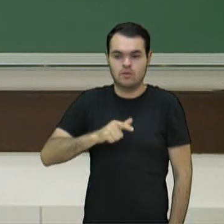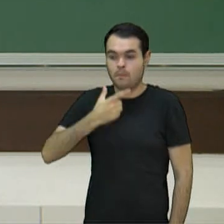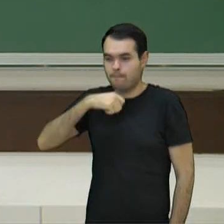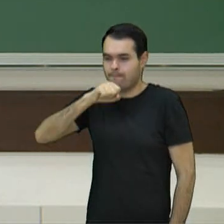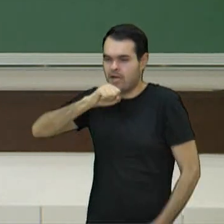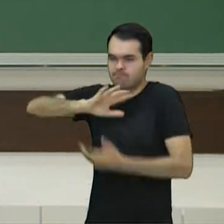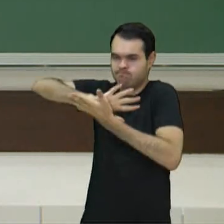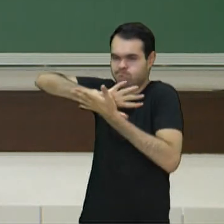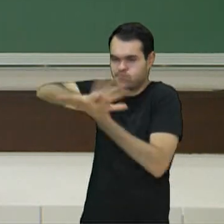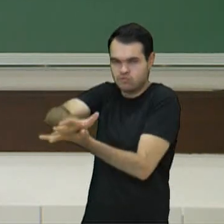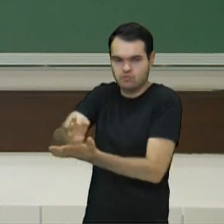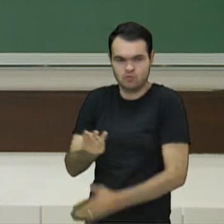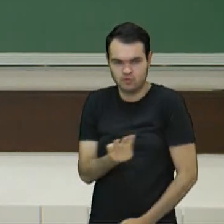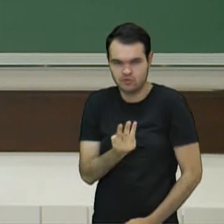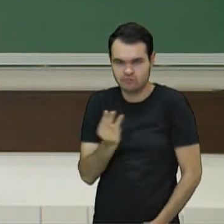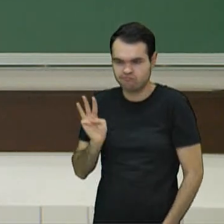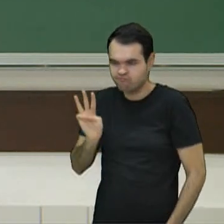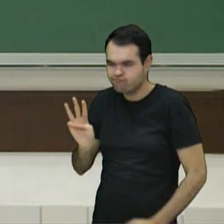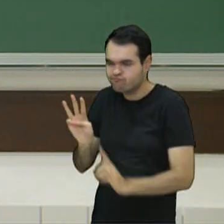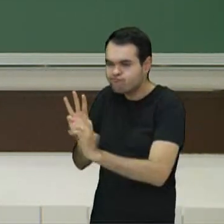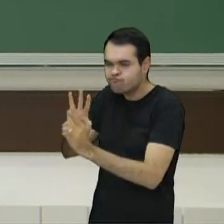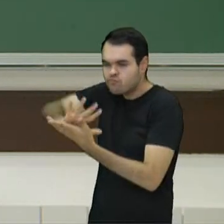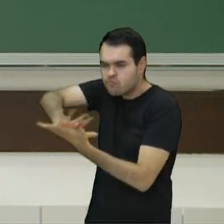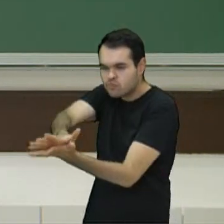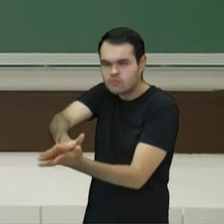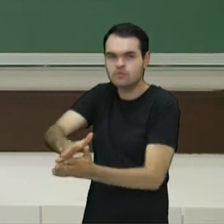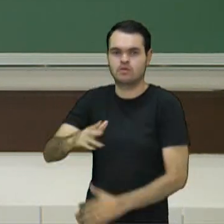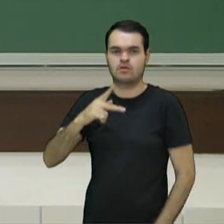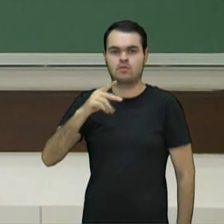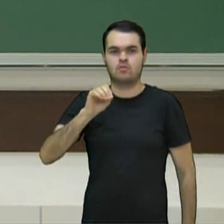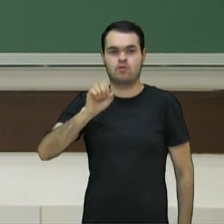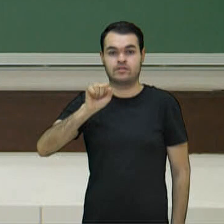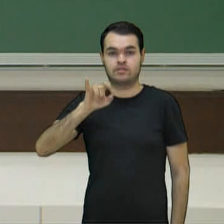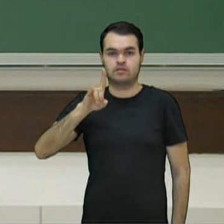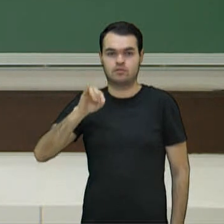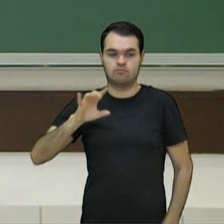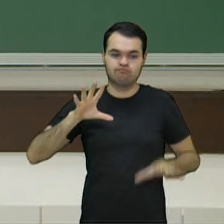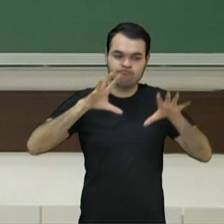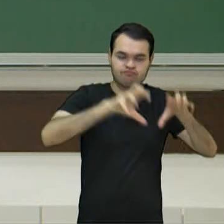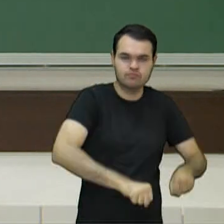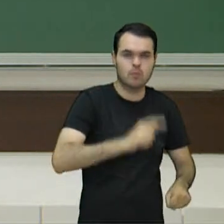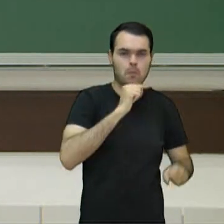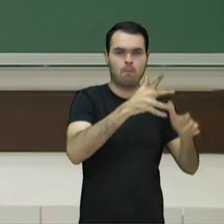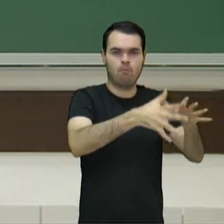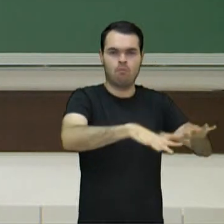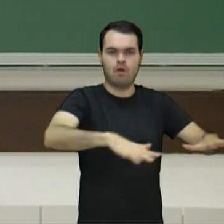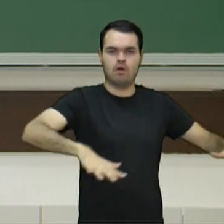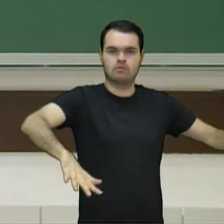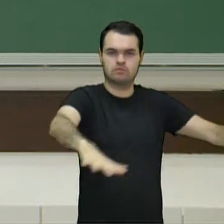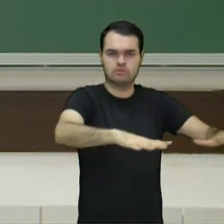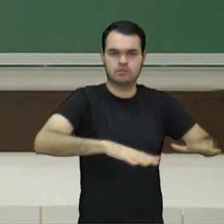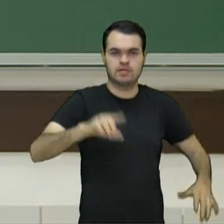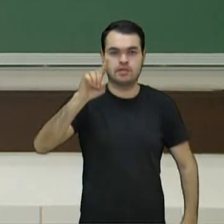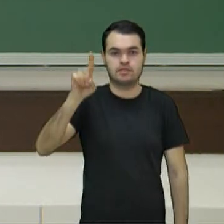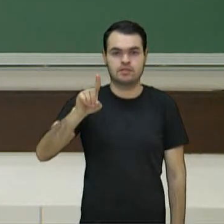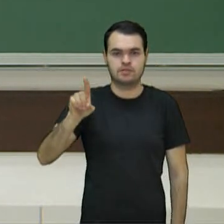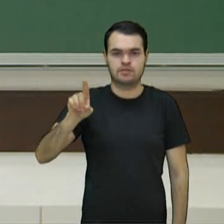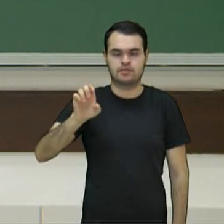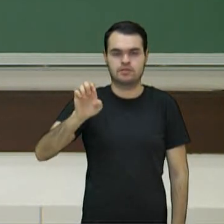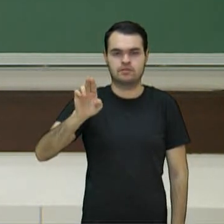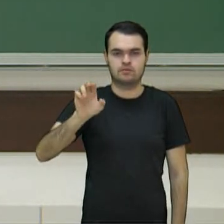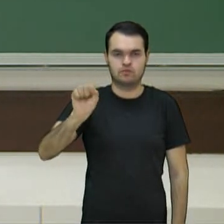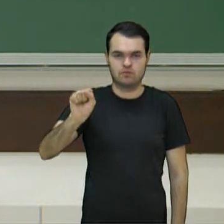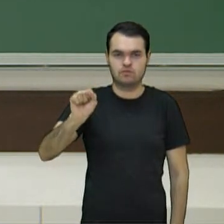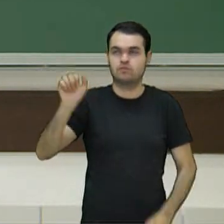pai, Poseidon ficou com os mares, ficou com o reino dos mares, né? Lembrando que Zeus ficou com os céus,